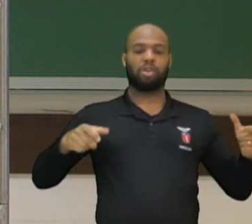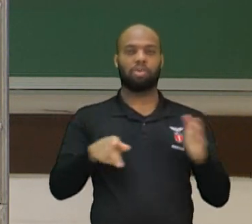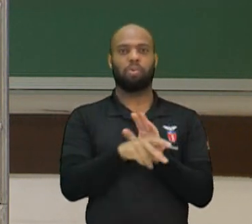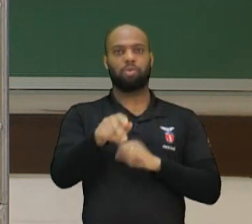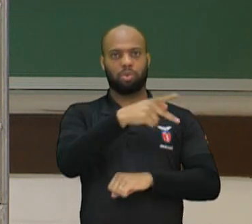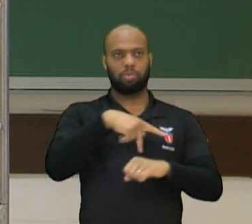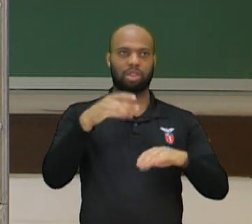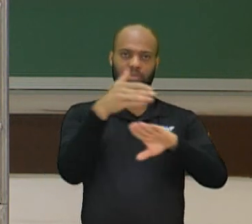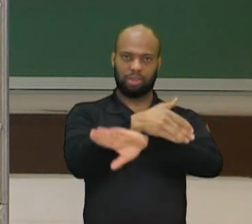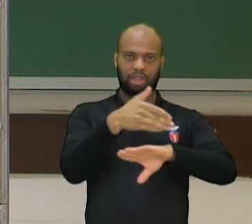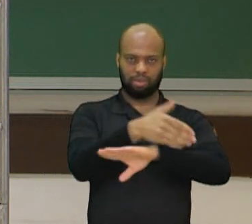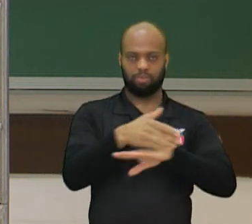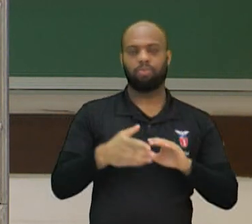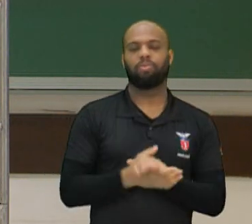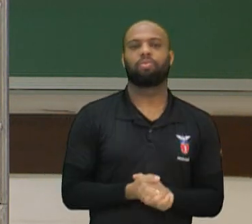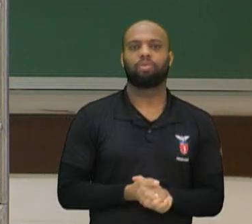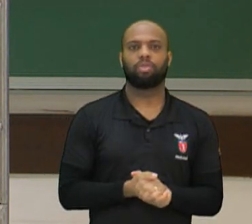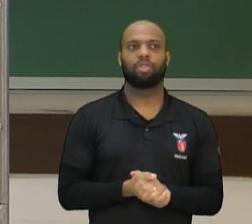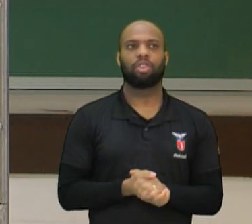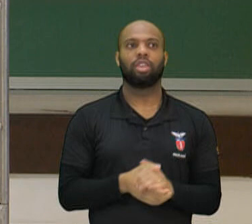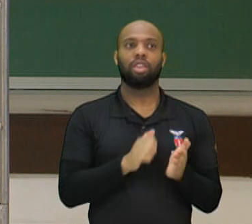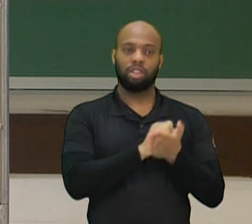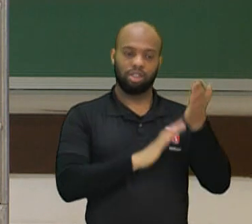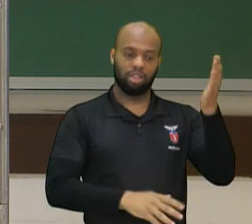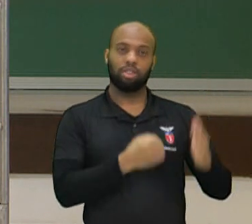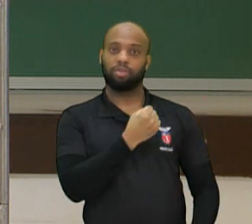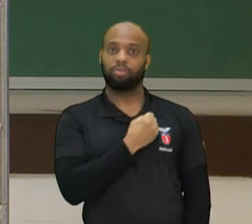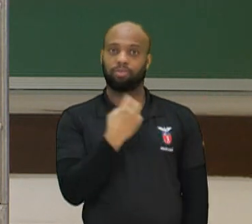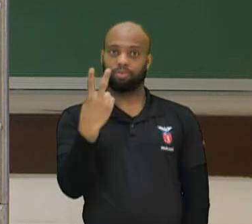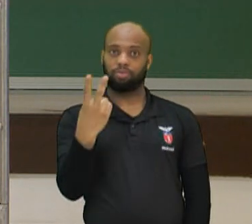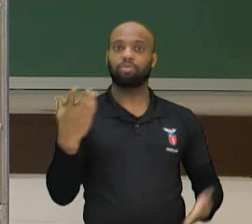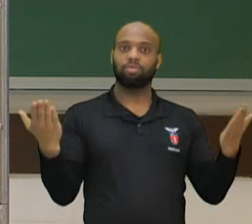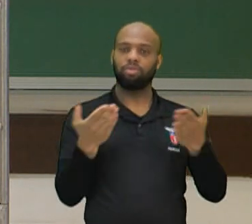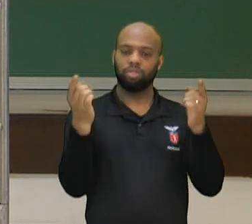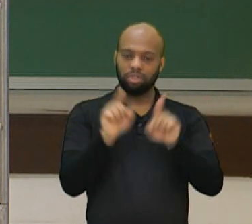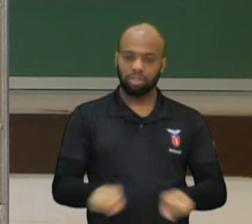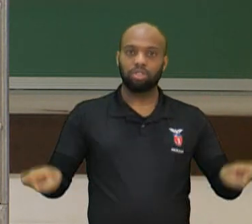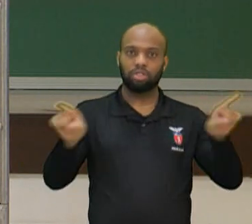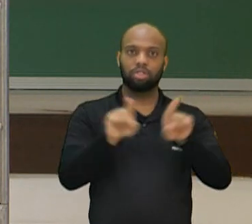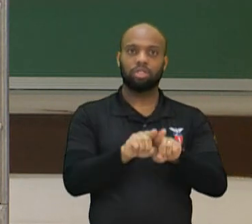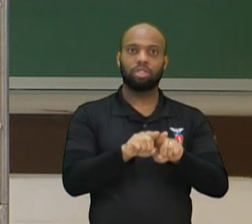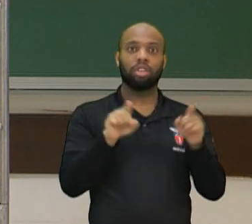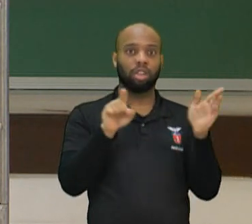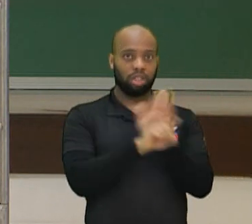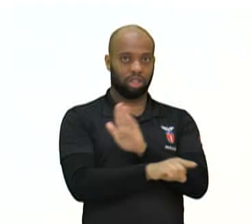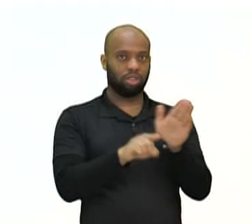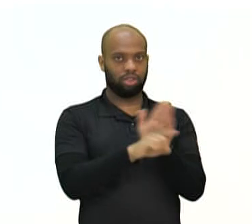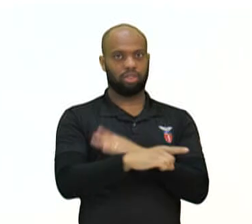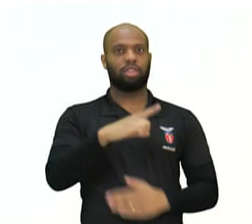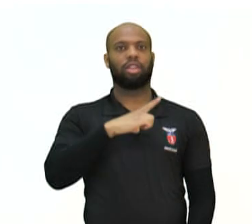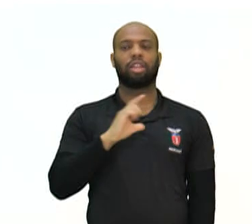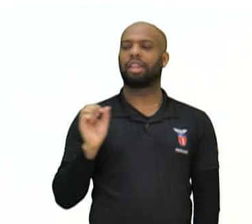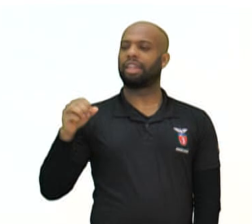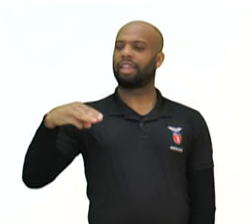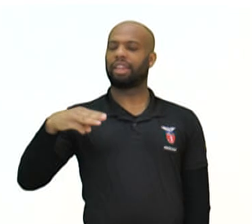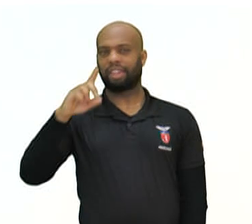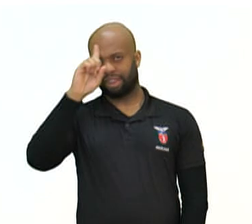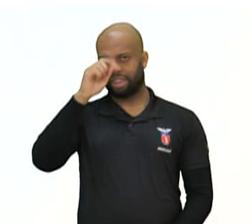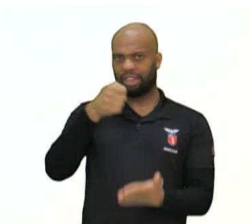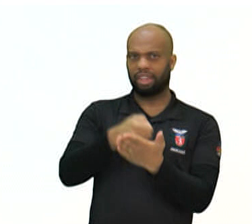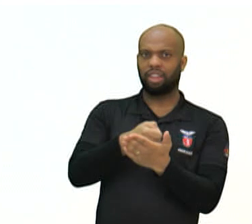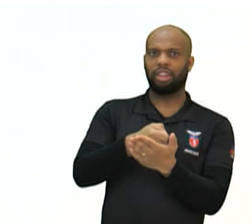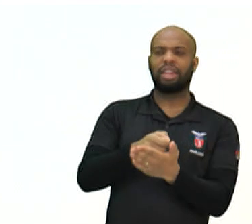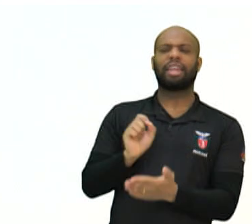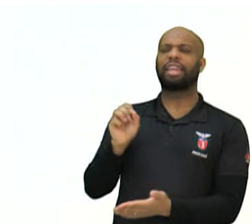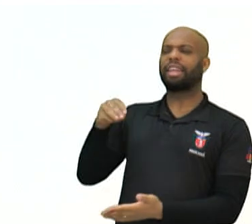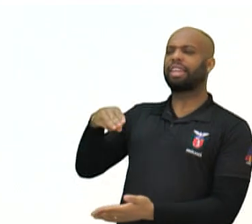países membros. A atividade número 2 retoma aquela questão problematizadora. Quem controla o órgão de